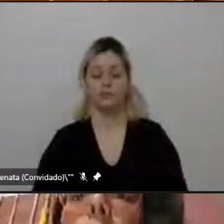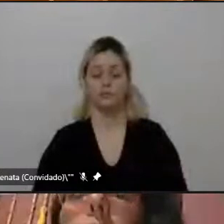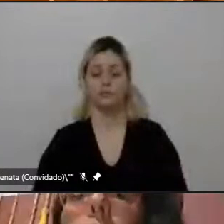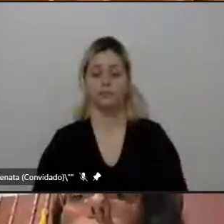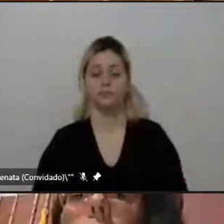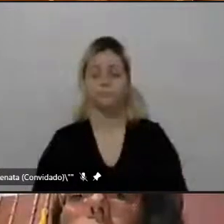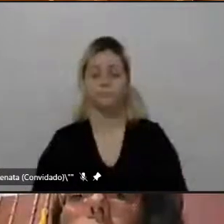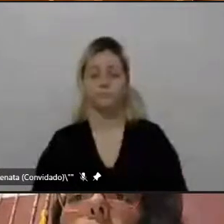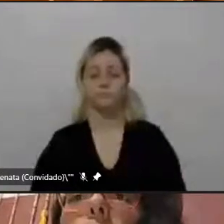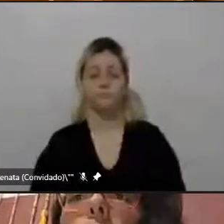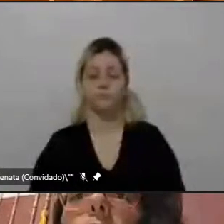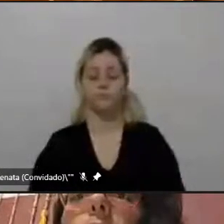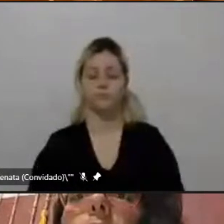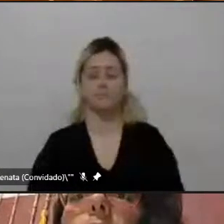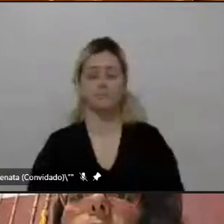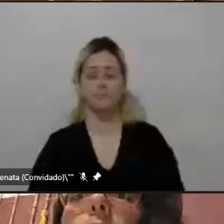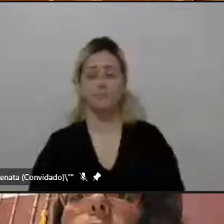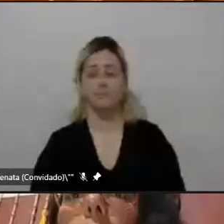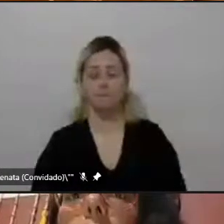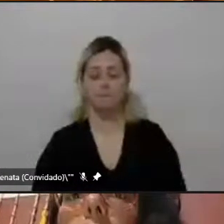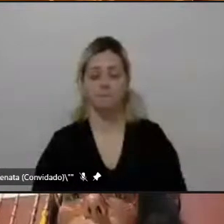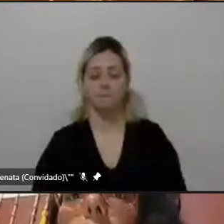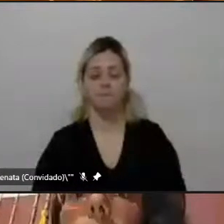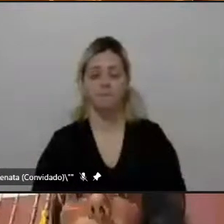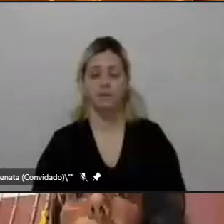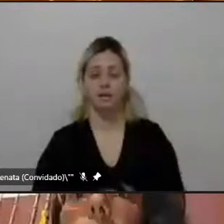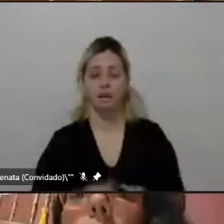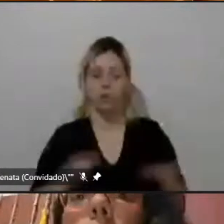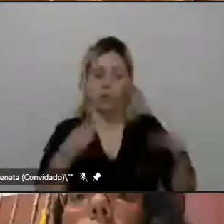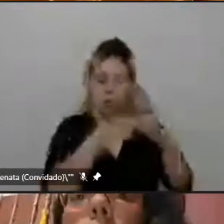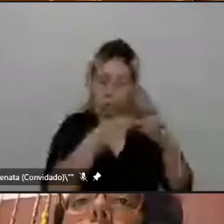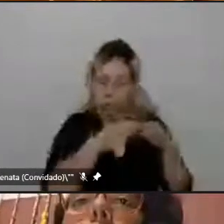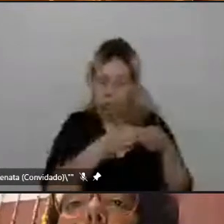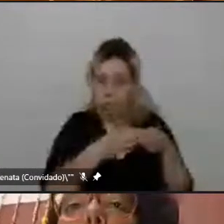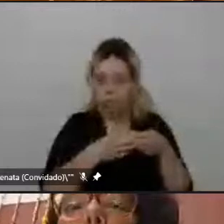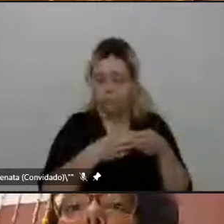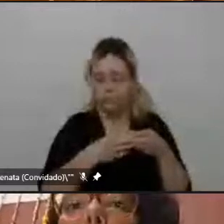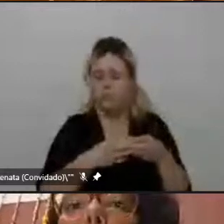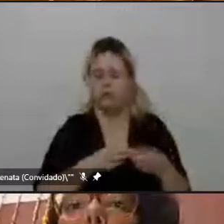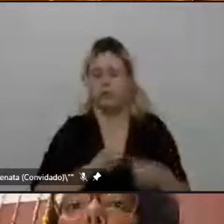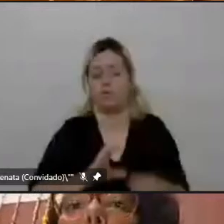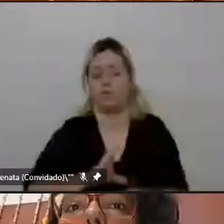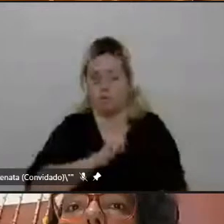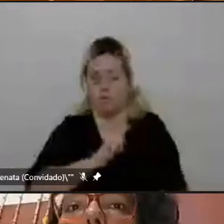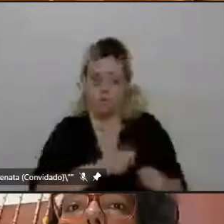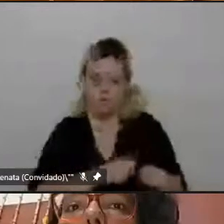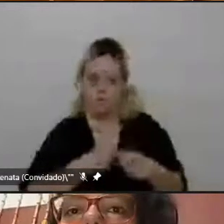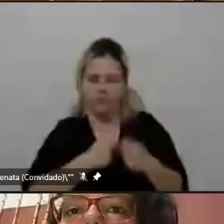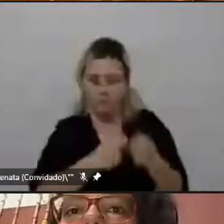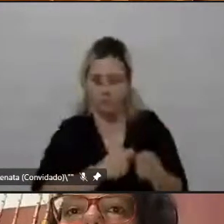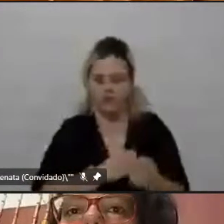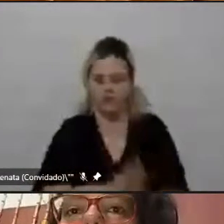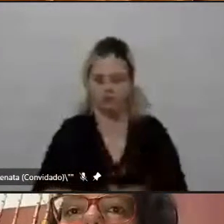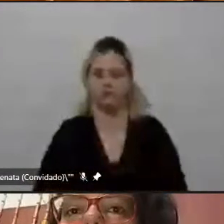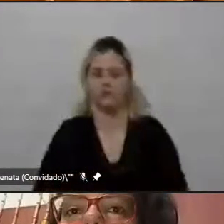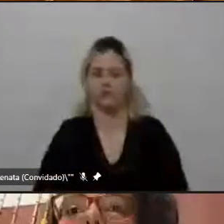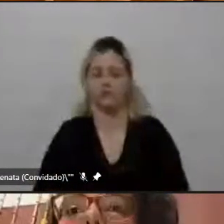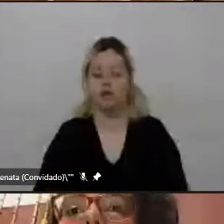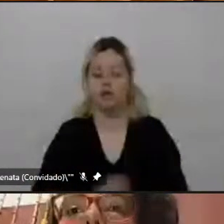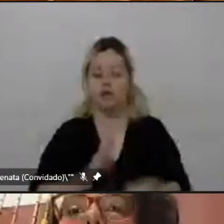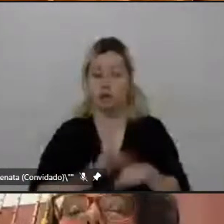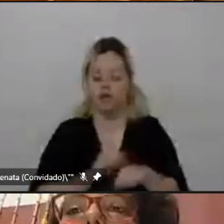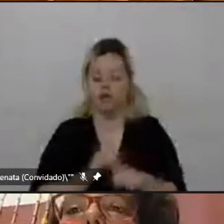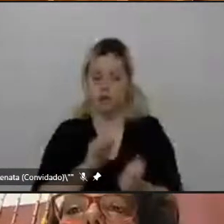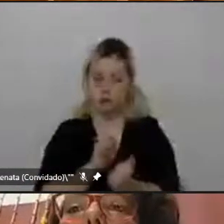Valente. É uma ocupação periurbana ali, né? Um pouco desse... sei de todo o conflito